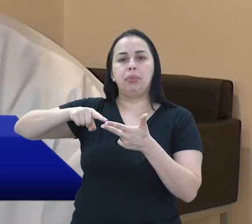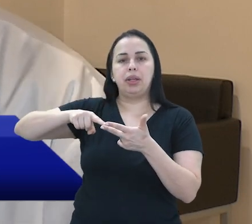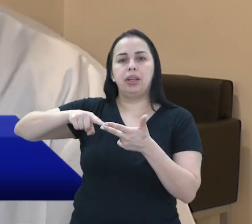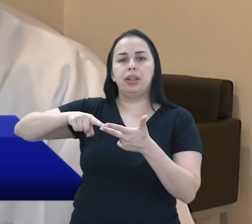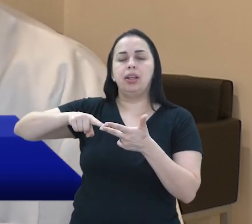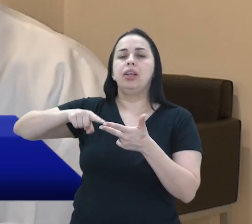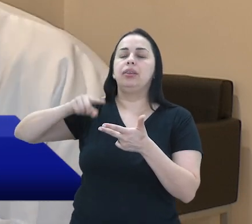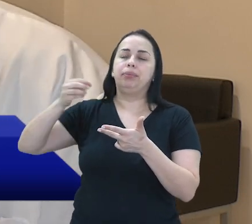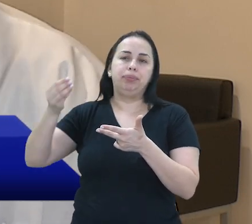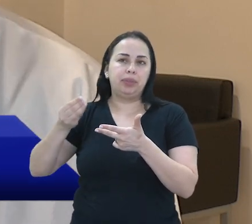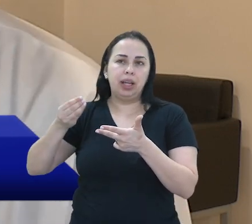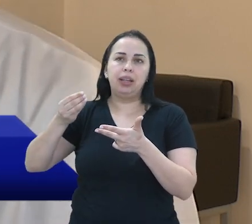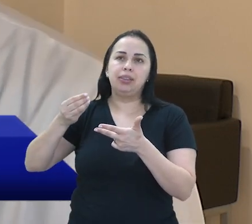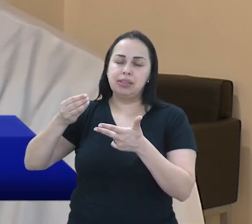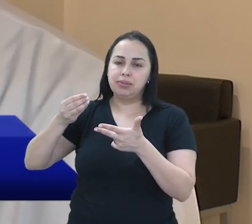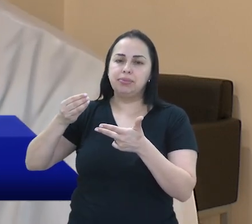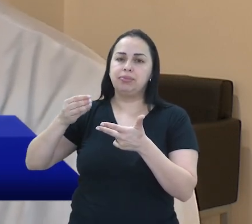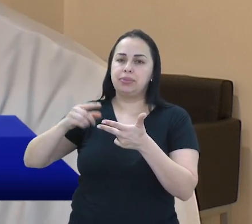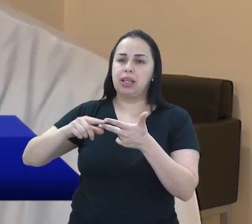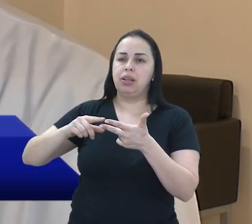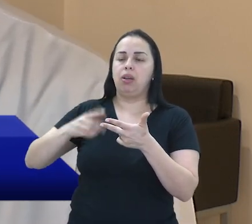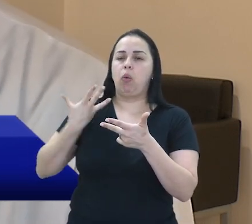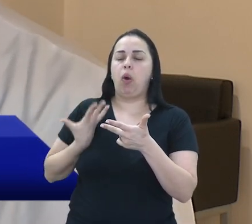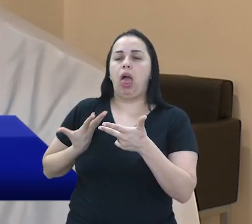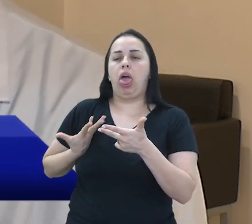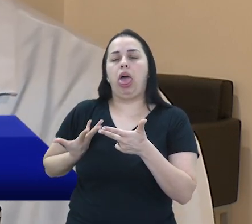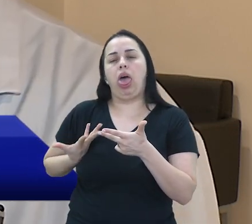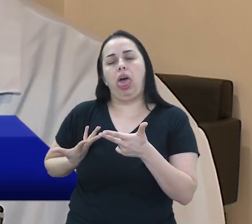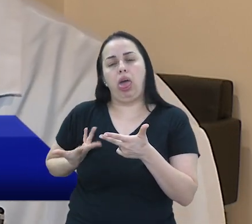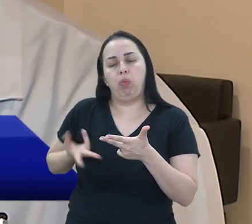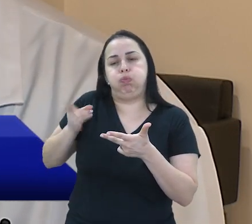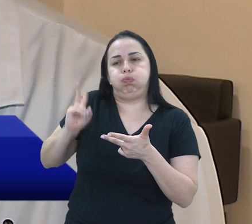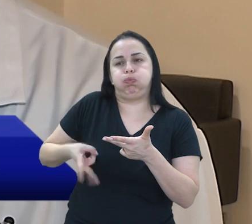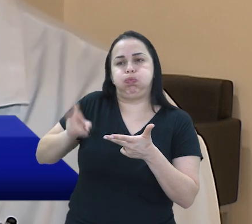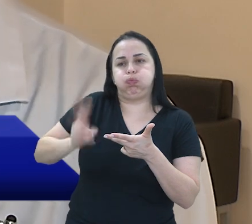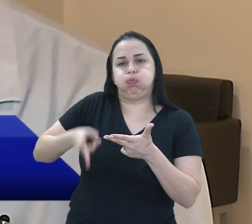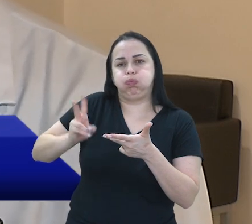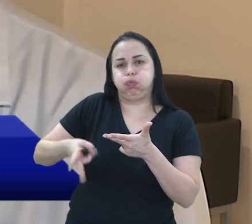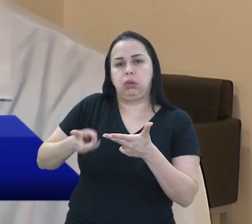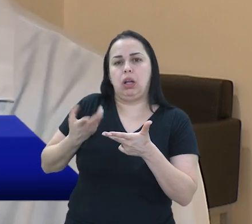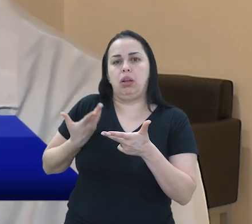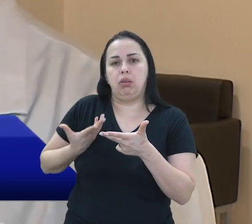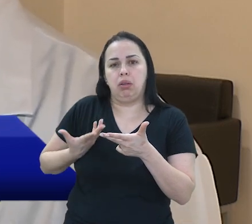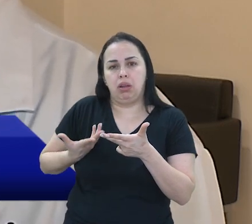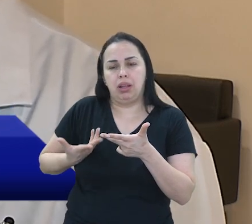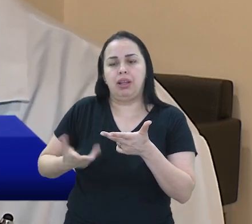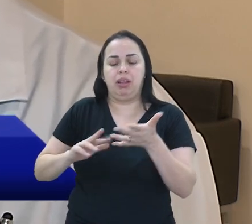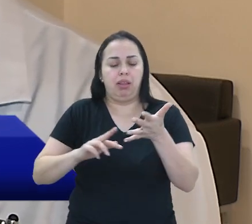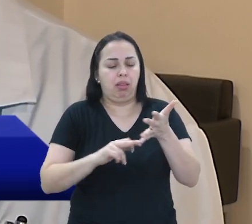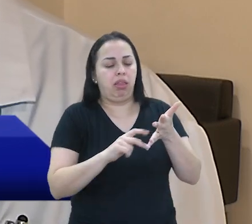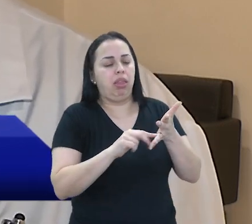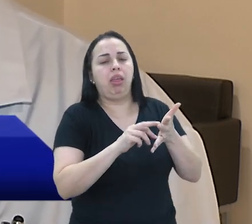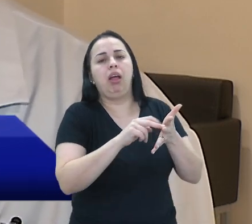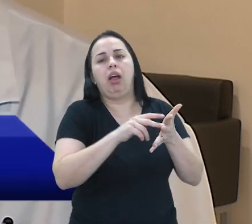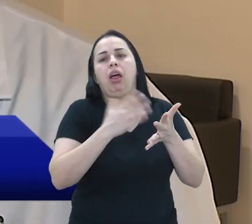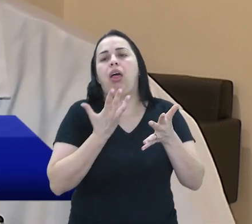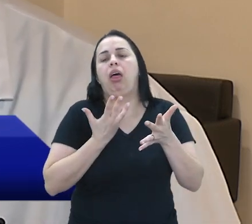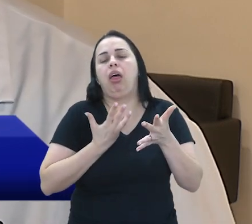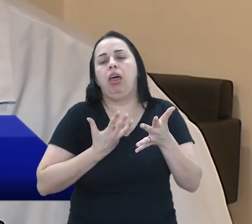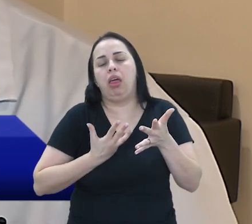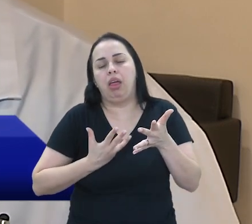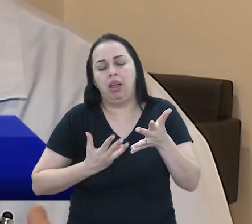de dispneia, é um cansaço progressivo, cansaço ao subir as